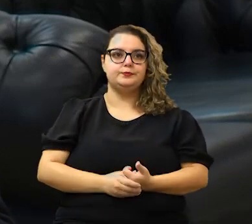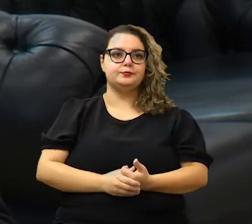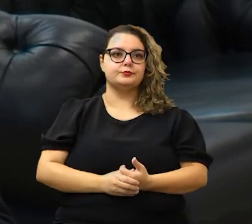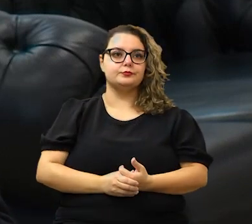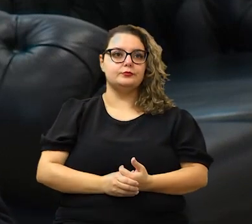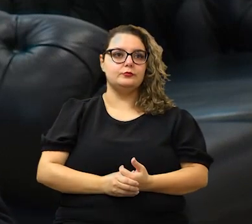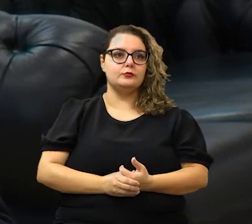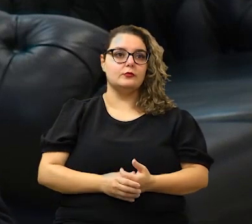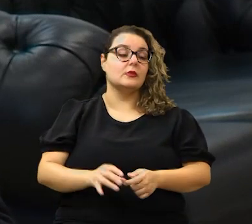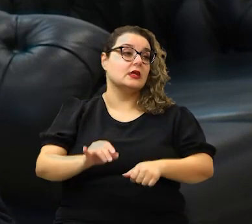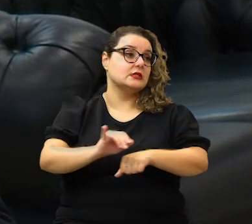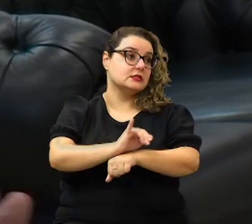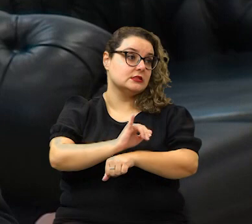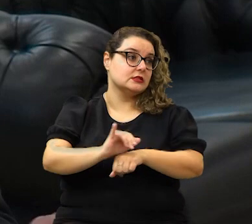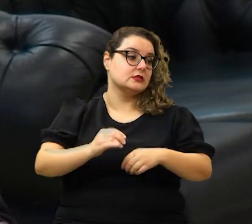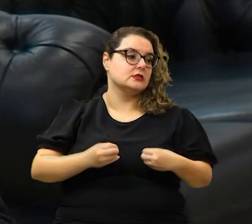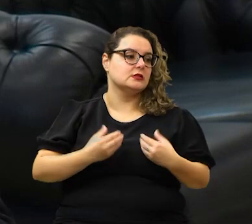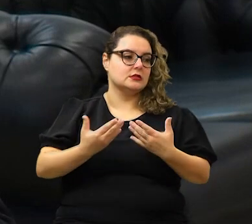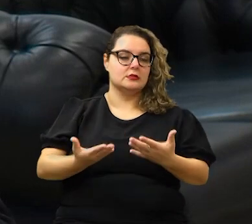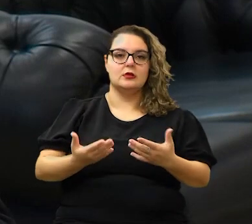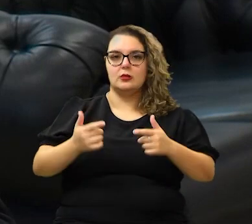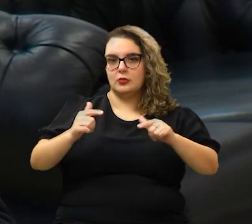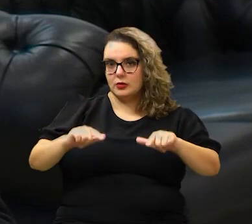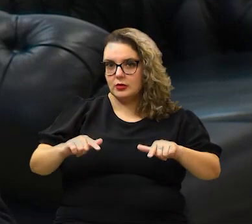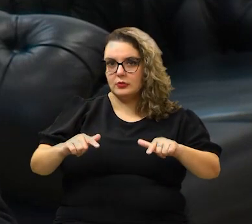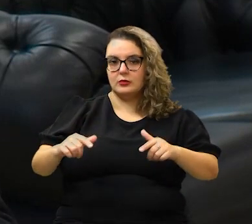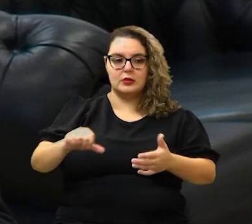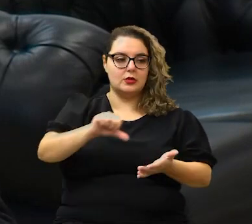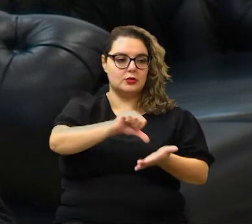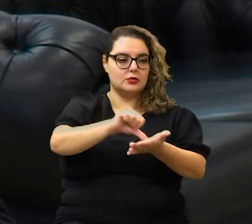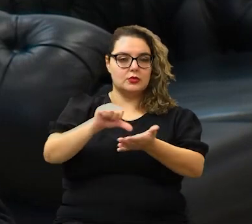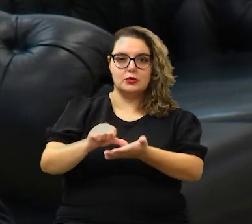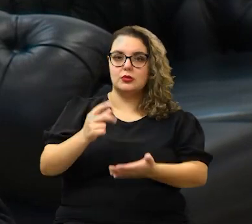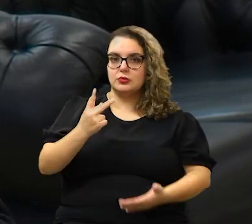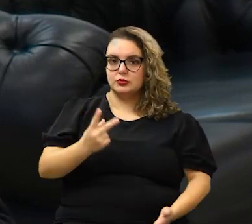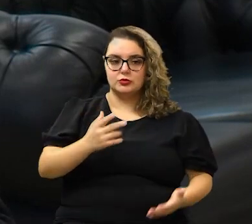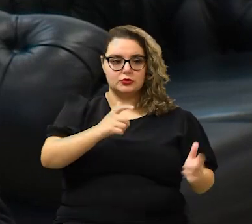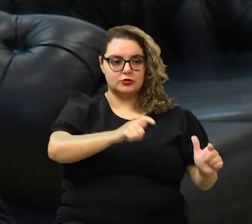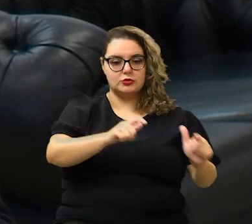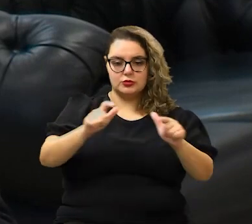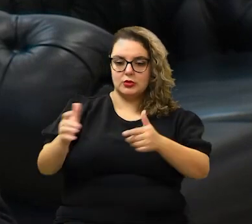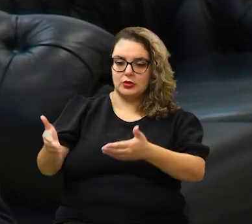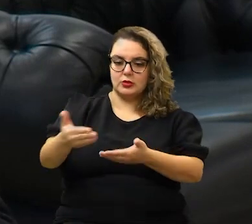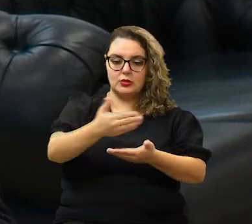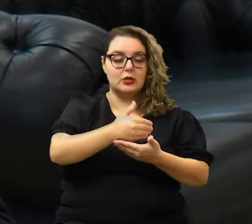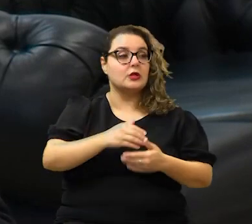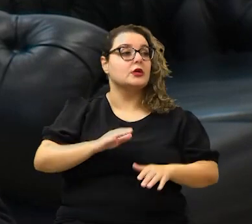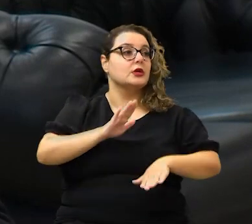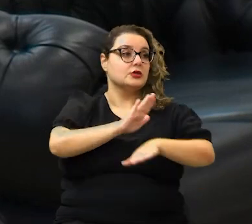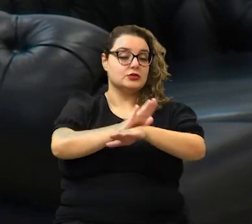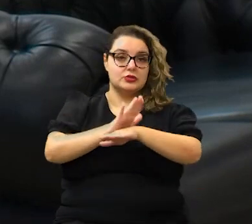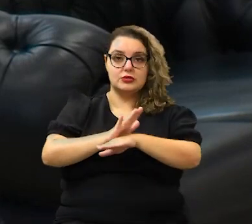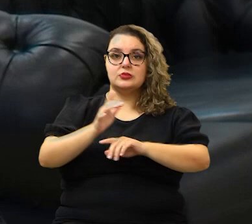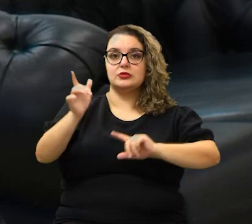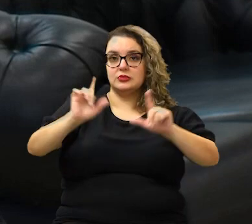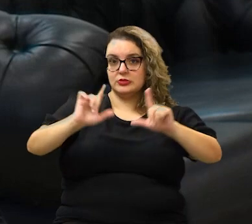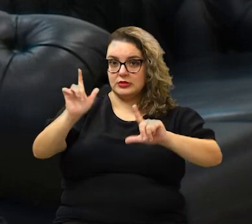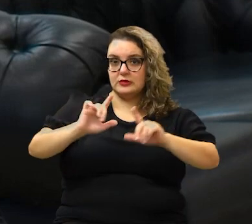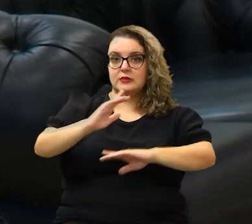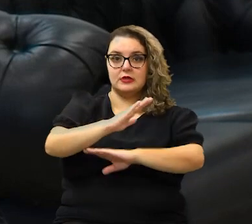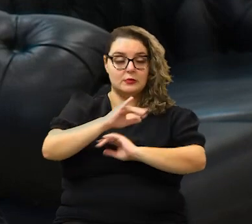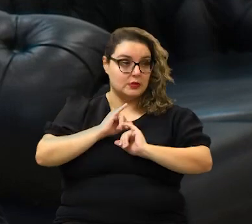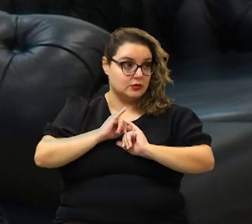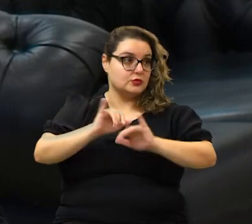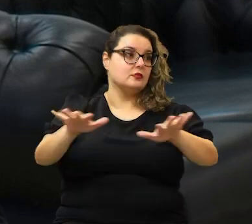apenas sendo instrumento, né, cedendo aqui as instalações, colocando 2 postos de coleta e ajudando a TV, através da TV